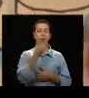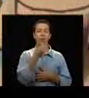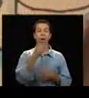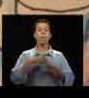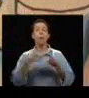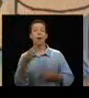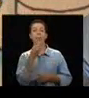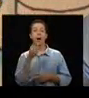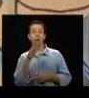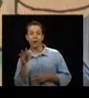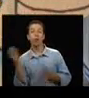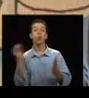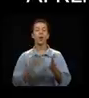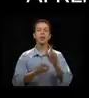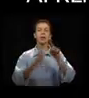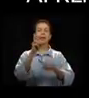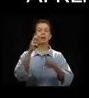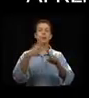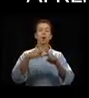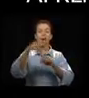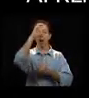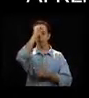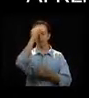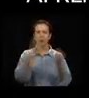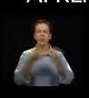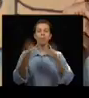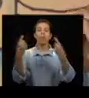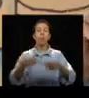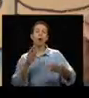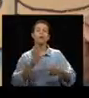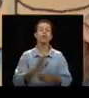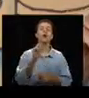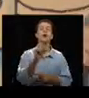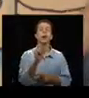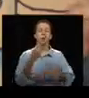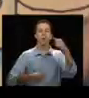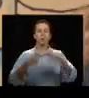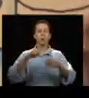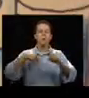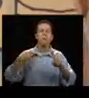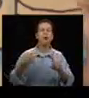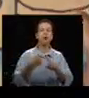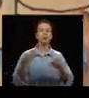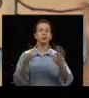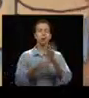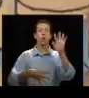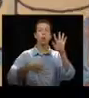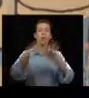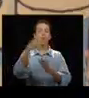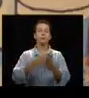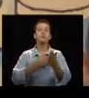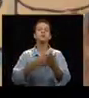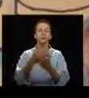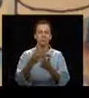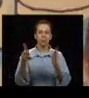Freire. Só que Paulo Freire acrescentaria um 5º, aprender por quê, contra quem, a favor de quem. Ele politizaria muito mais esses